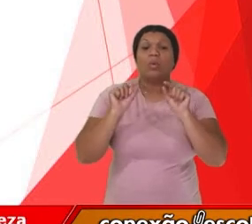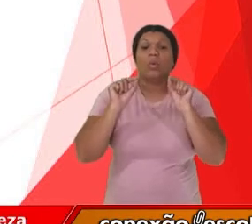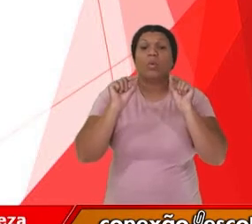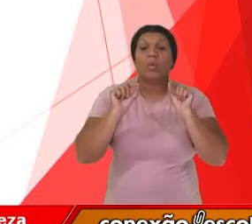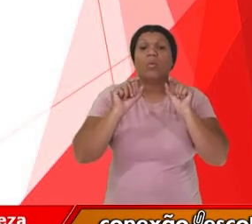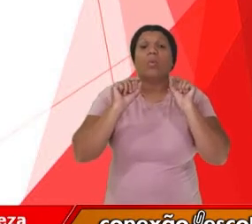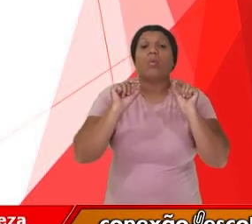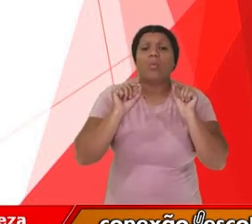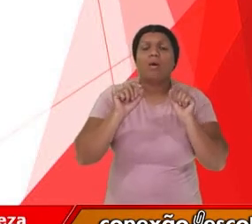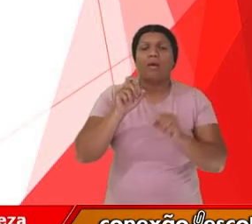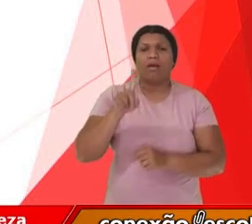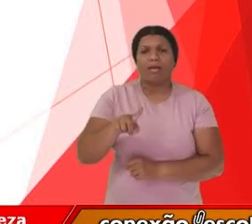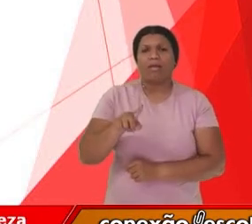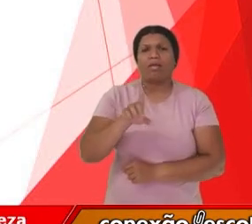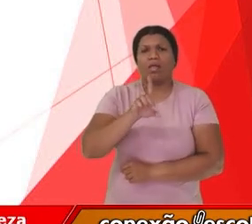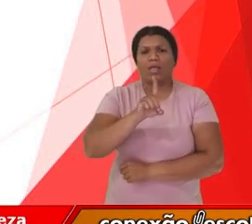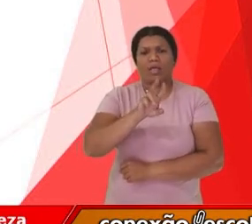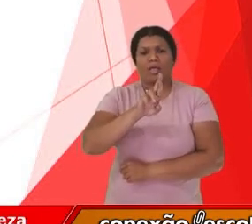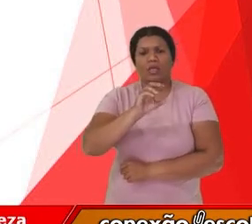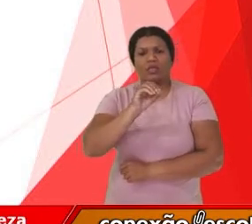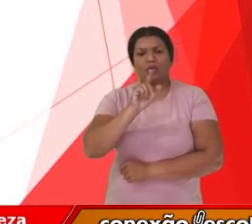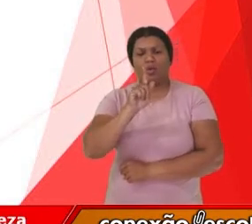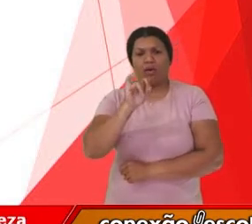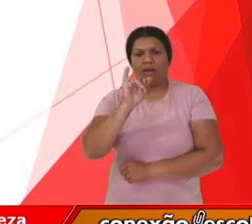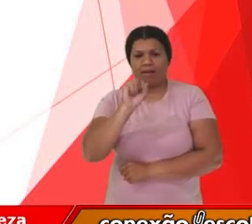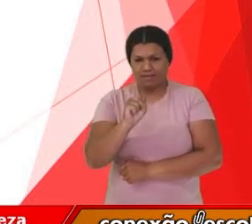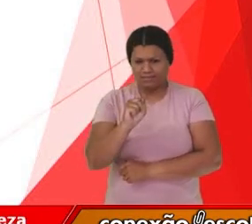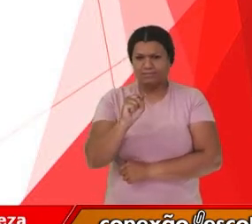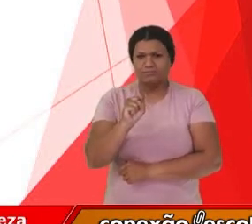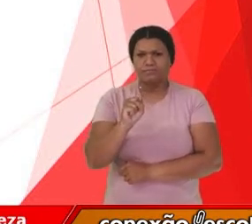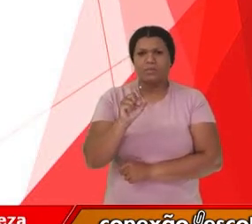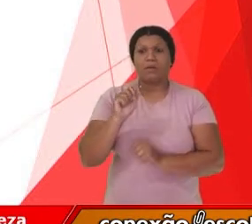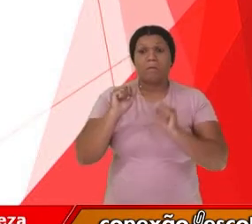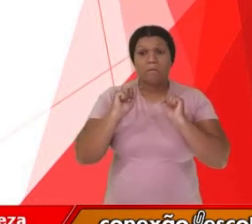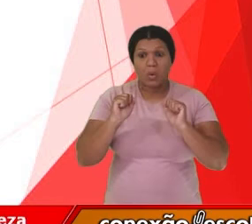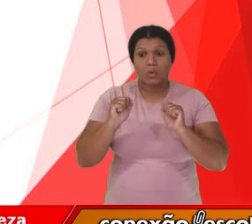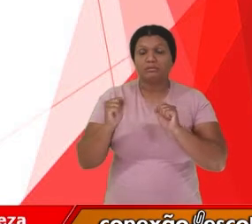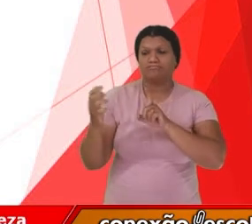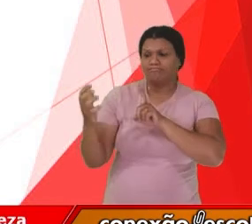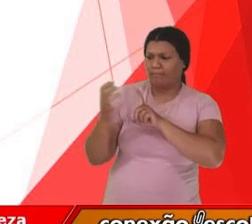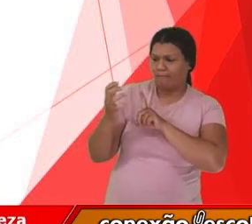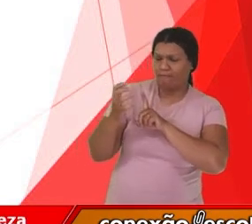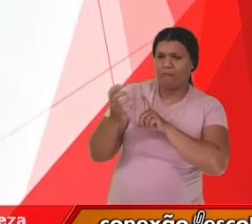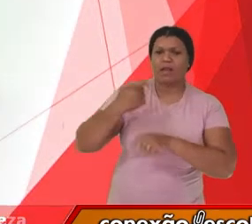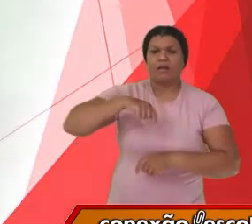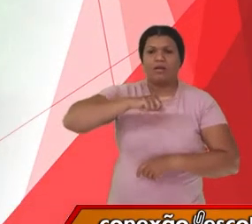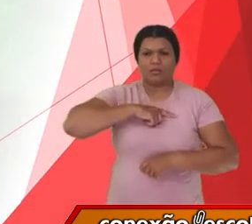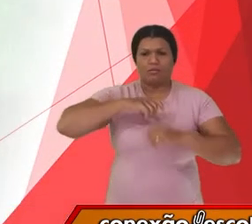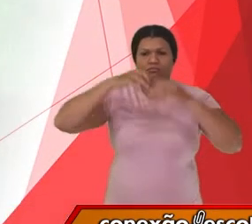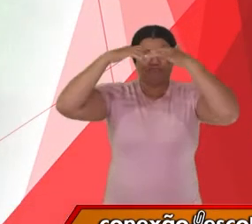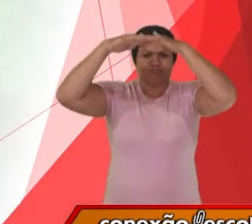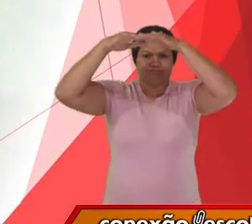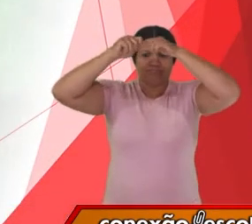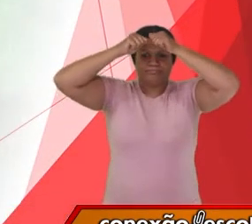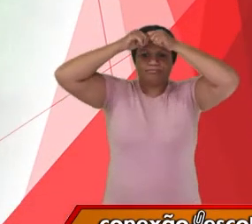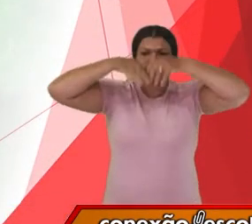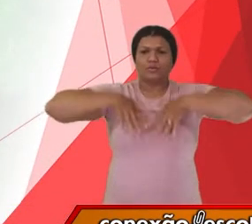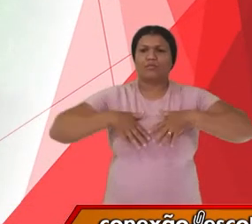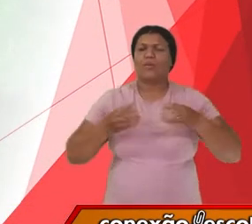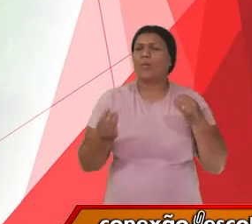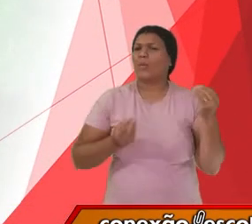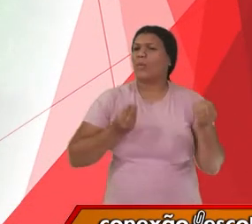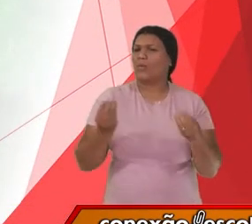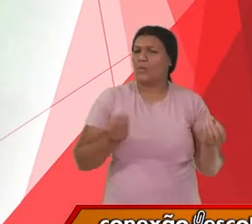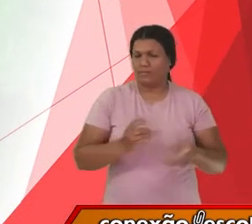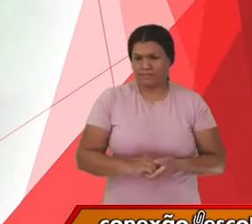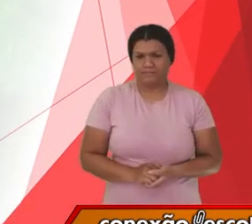drogas, de que forma, aliás, as drogas agem no nosso sistema nervoso, ok? Então,